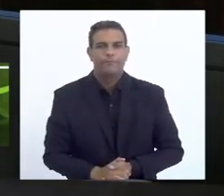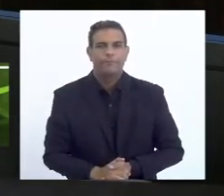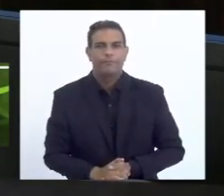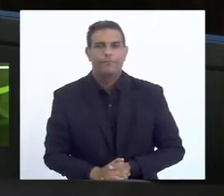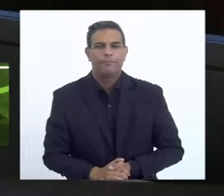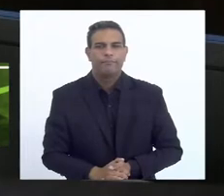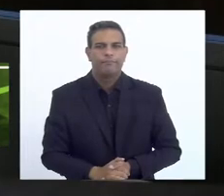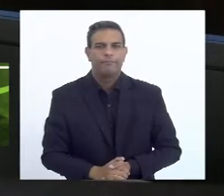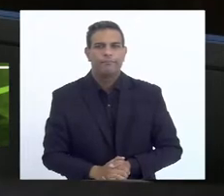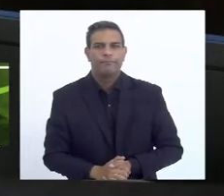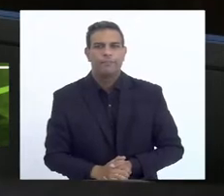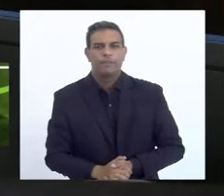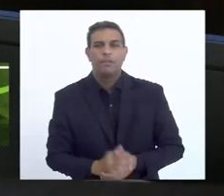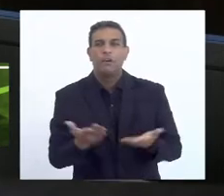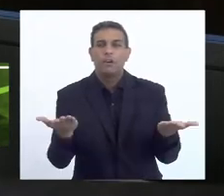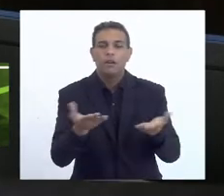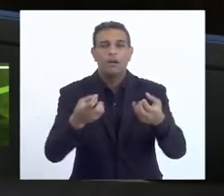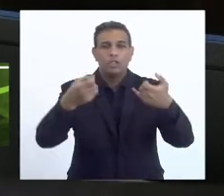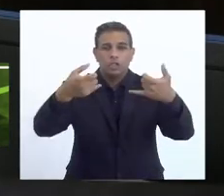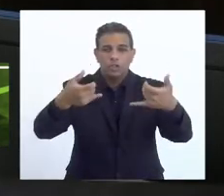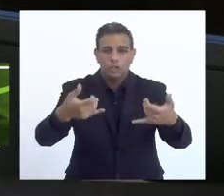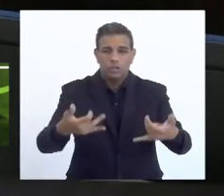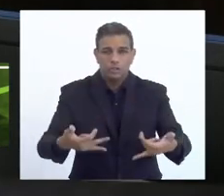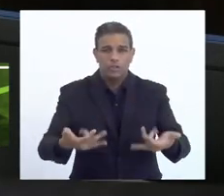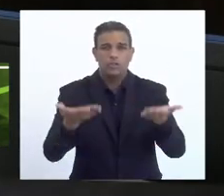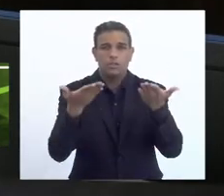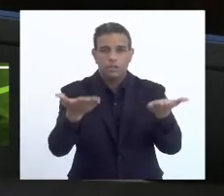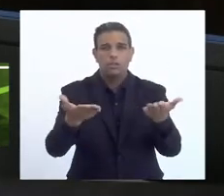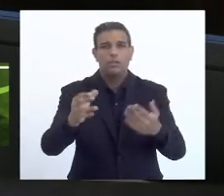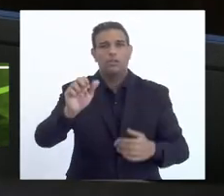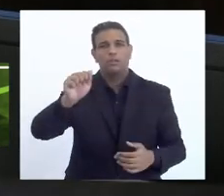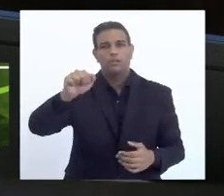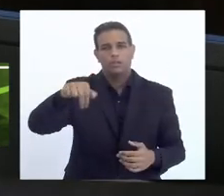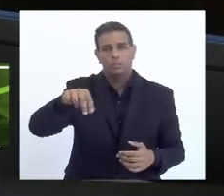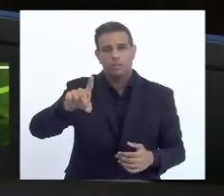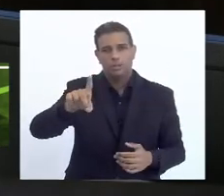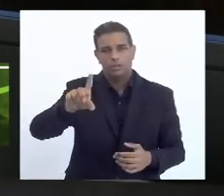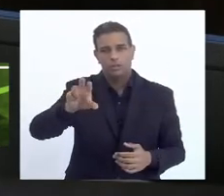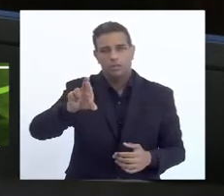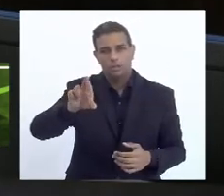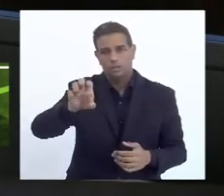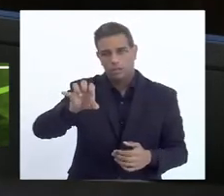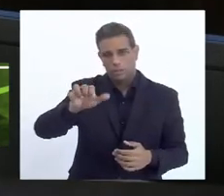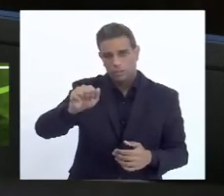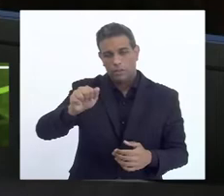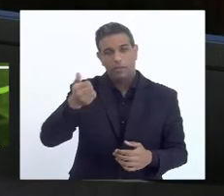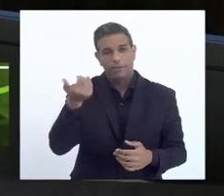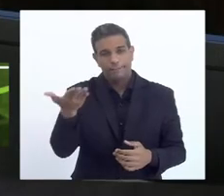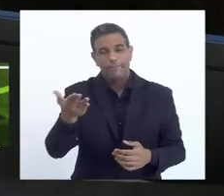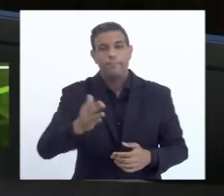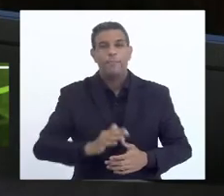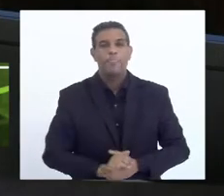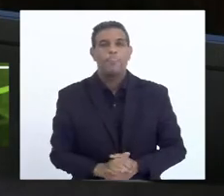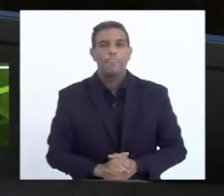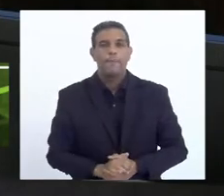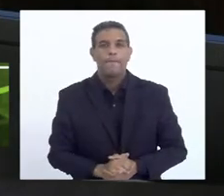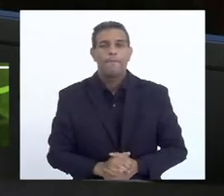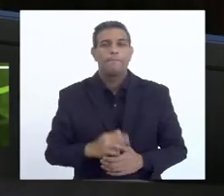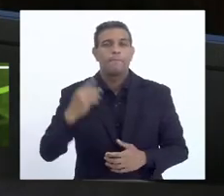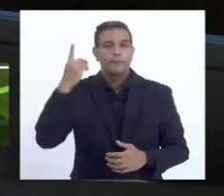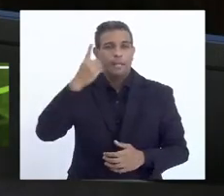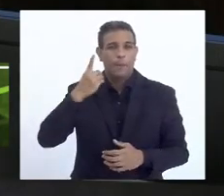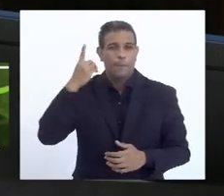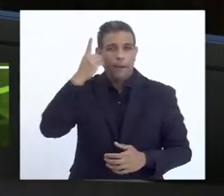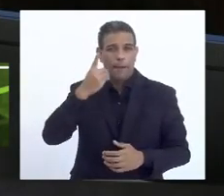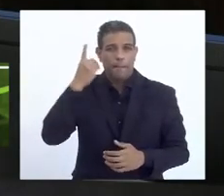aqui conosco, mas eu queria falar em nome de Andréia de Jesus. Andréia de Jesus, nossa